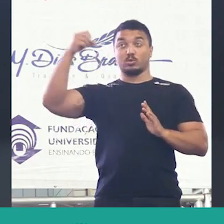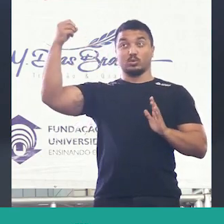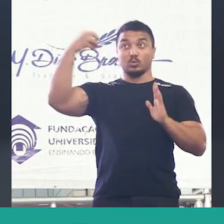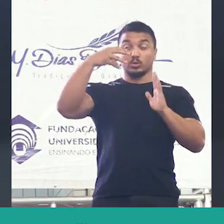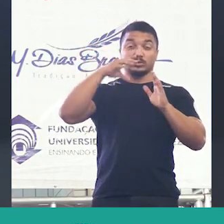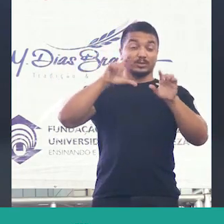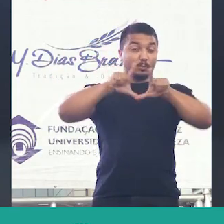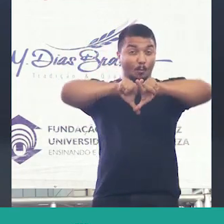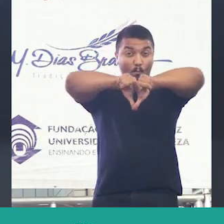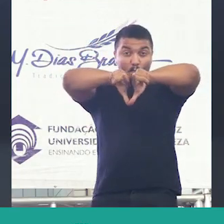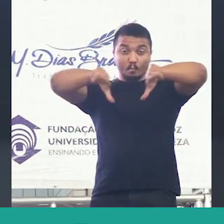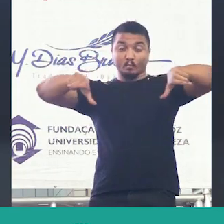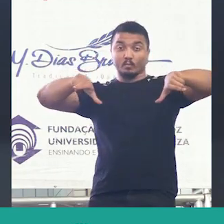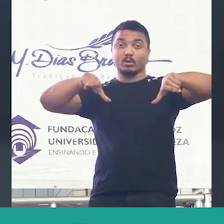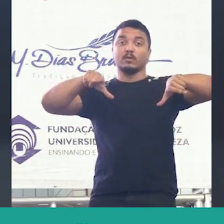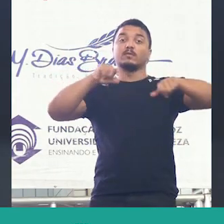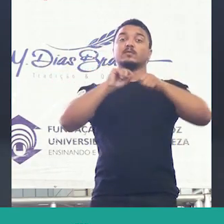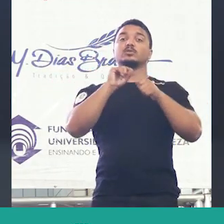luz